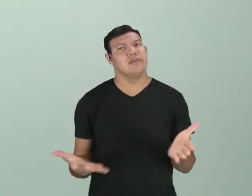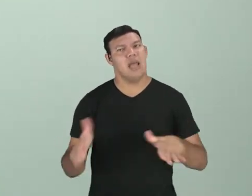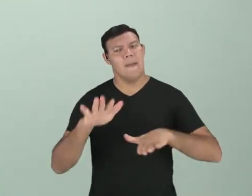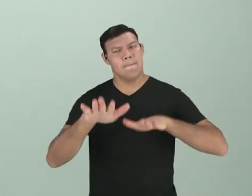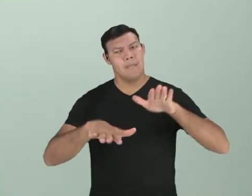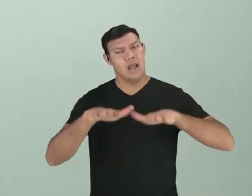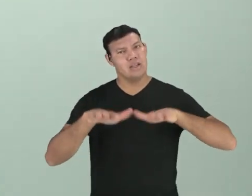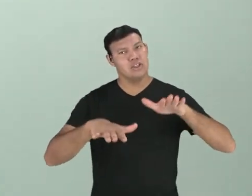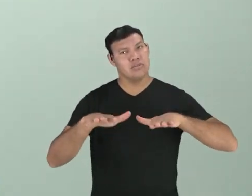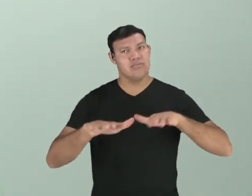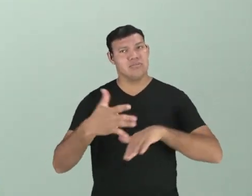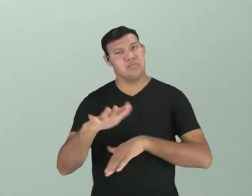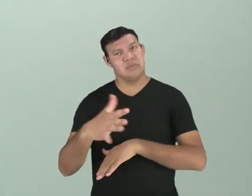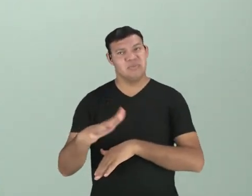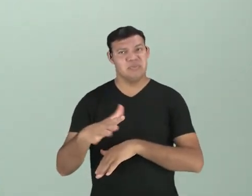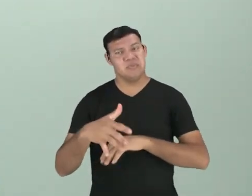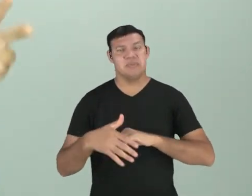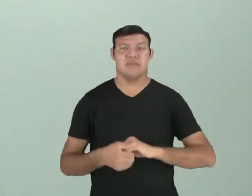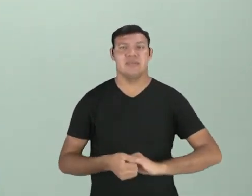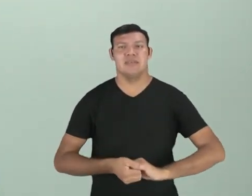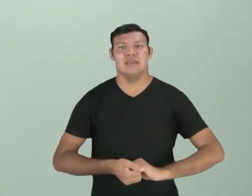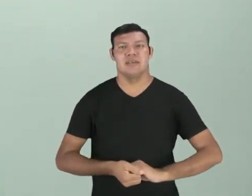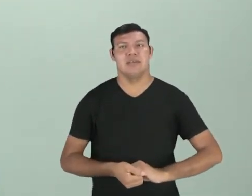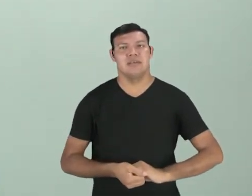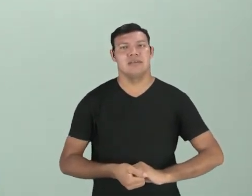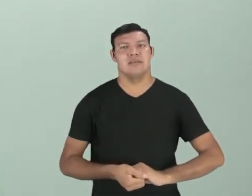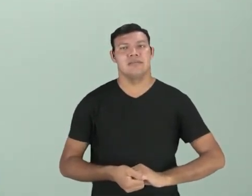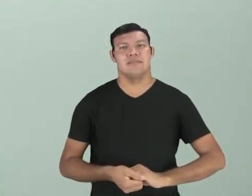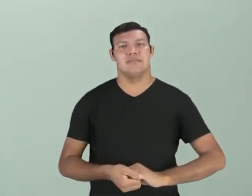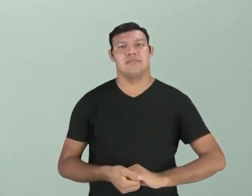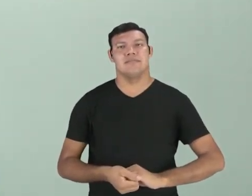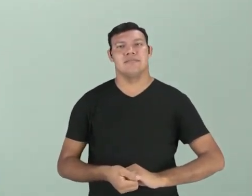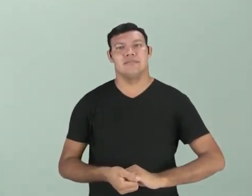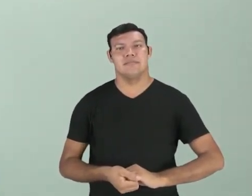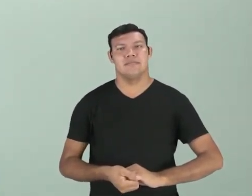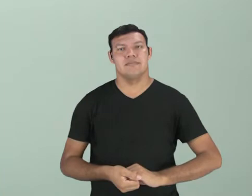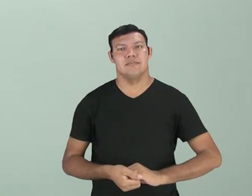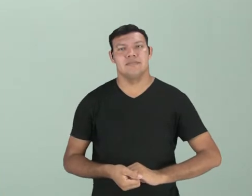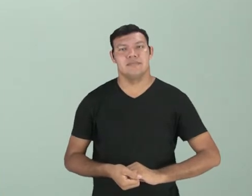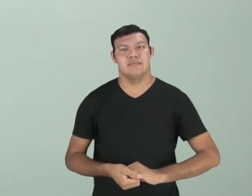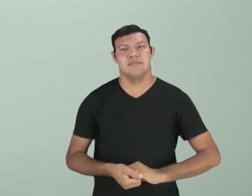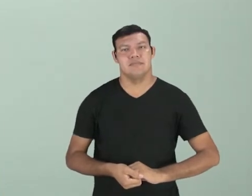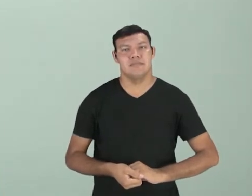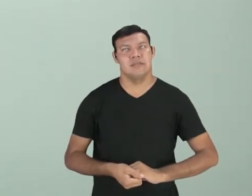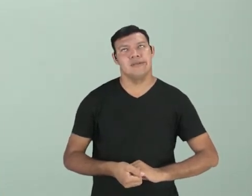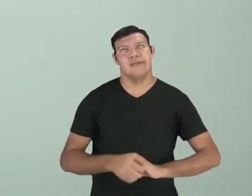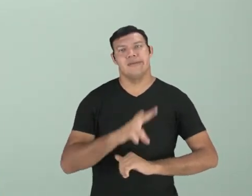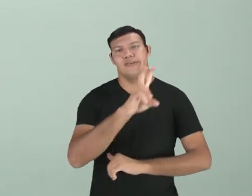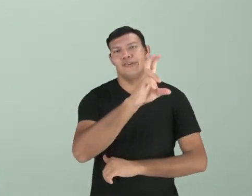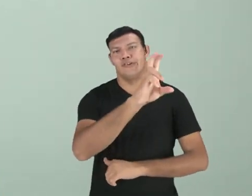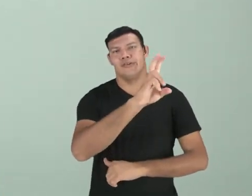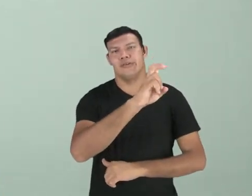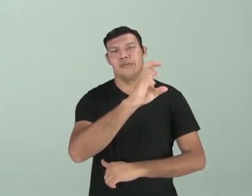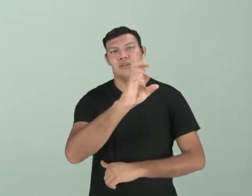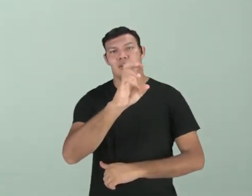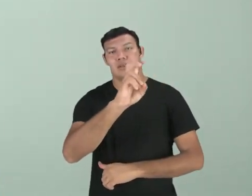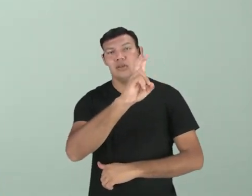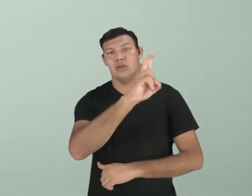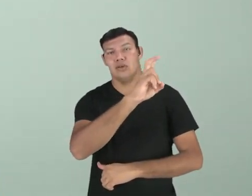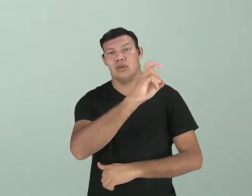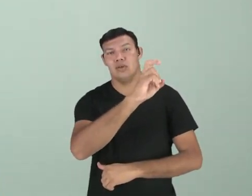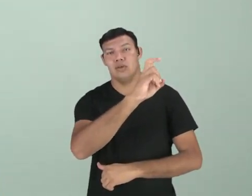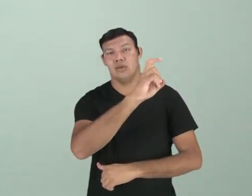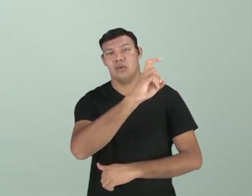aproximadamente, coloca lá a palavra antes. Aproximadamente 500 mil pessoas morreram de